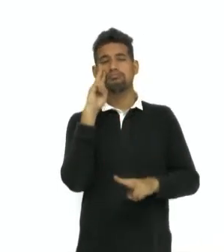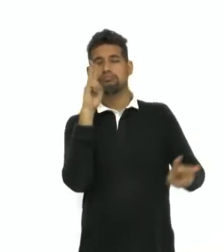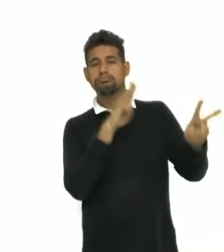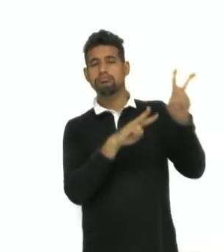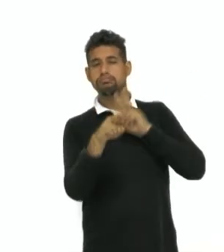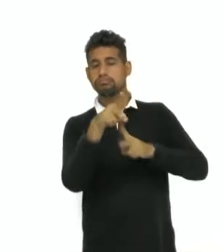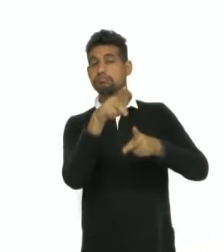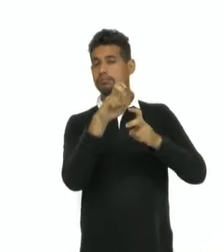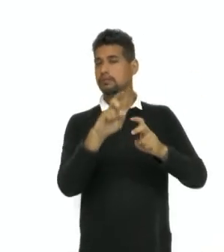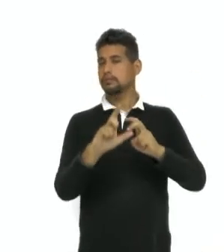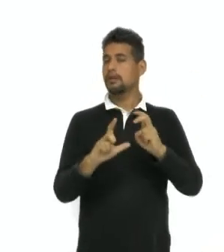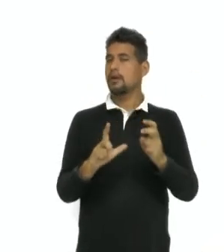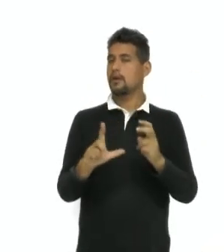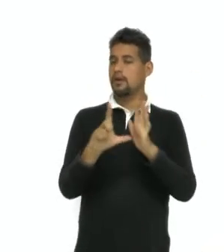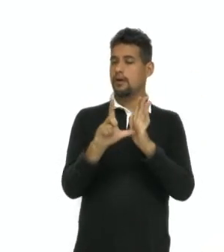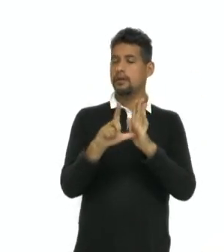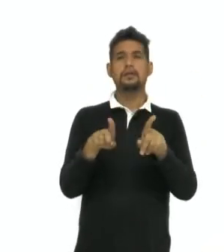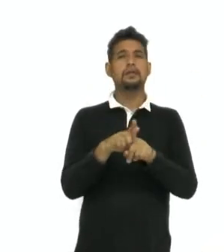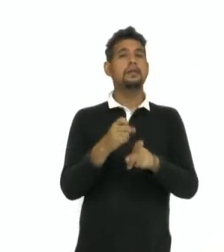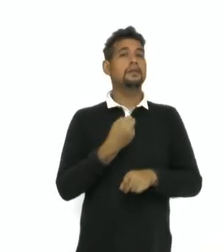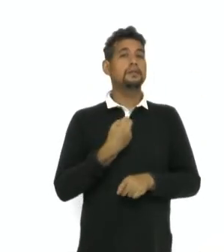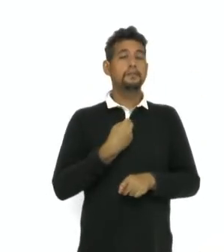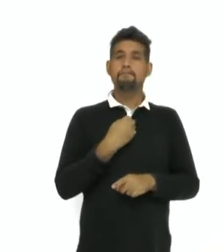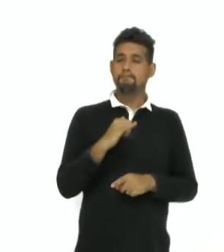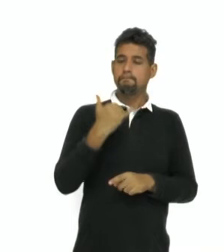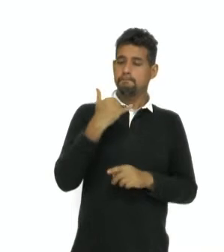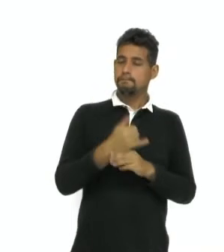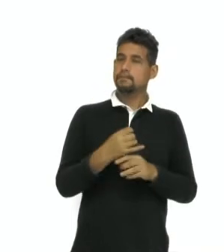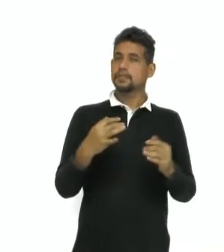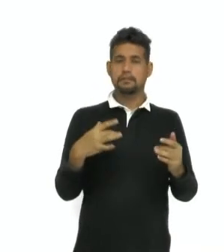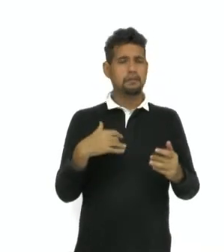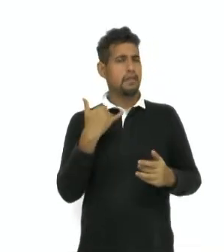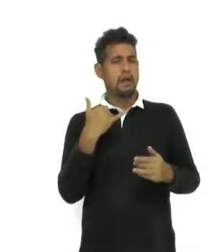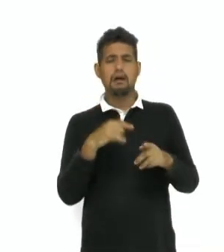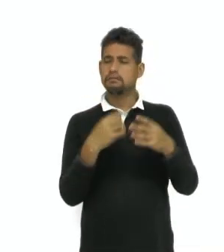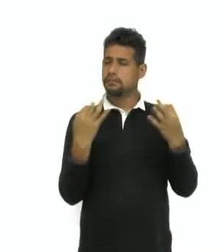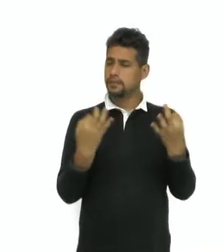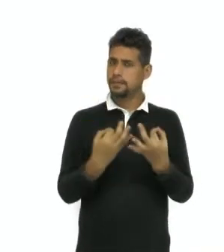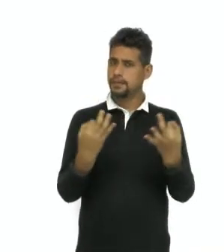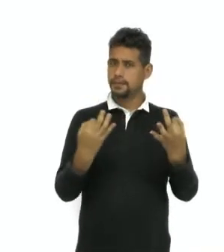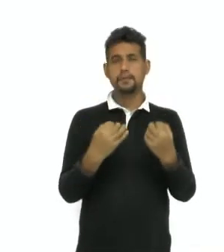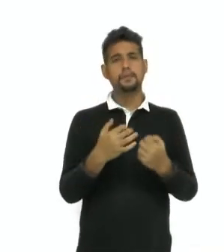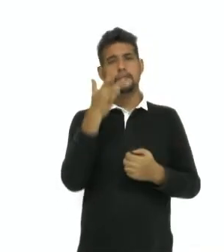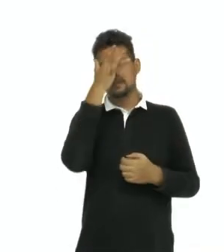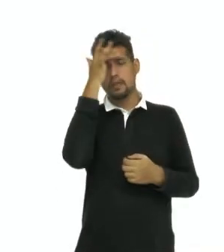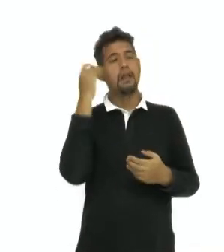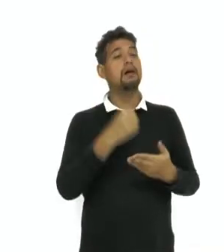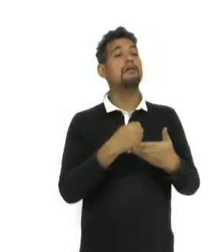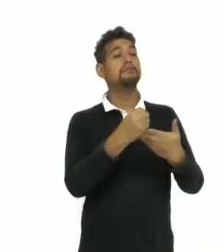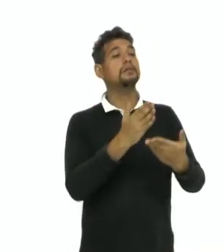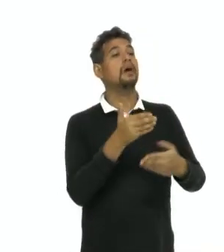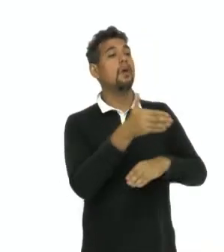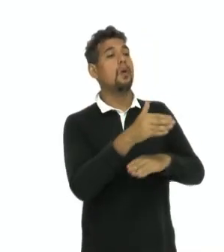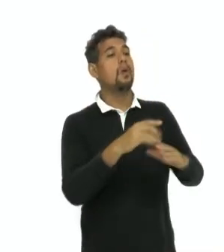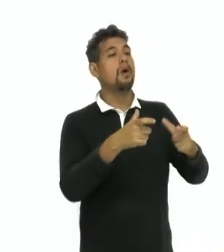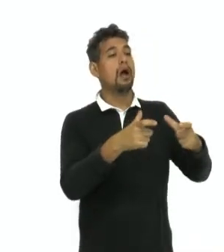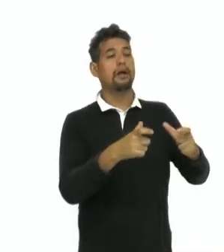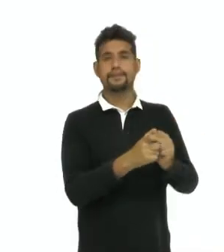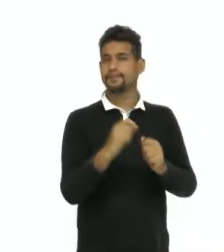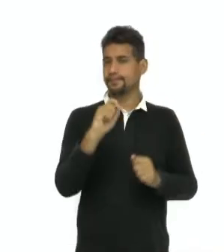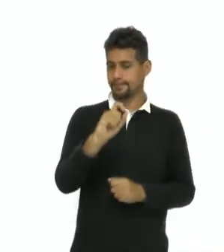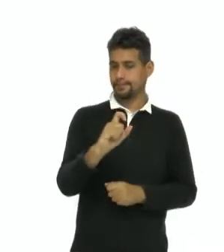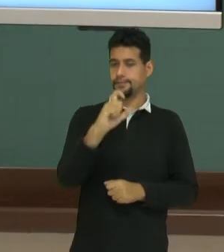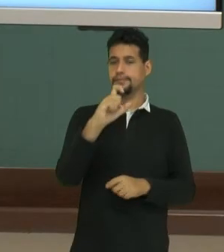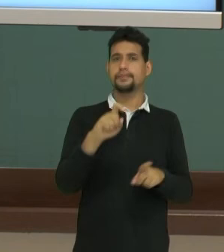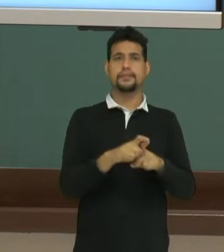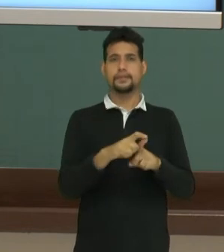quando você for na loja. Ou até mesmo um número de telefone para o contato para que o consumidor possa dirigir até o local com a pilha e a bateria